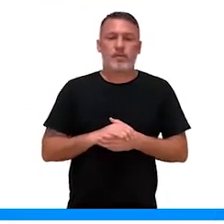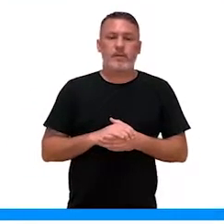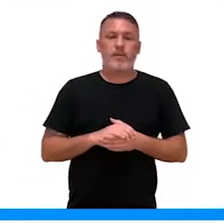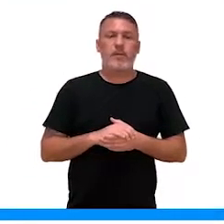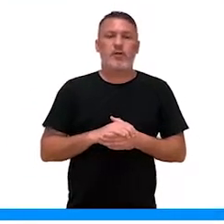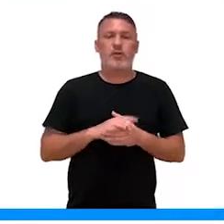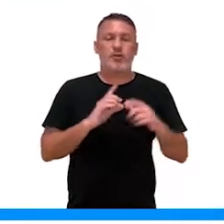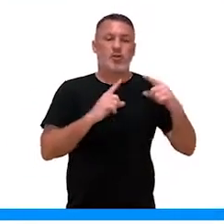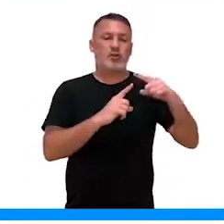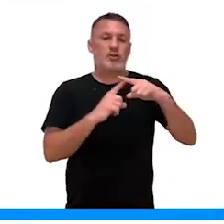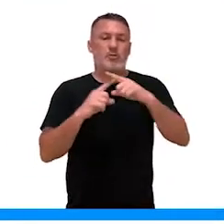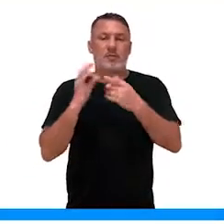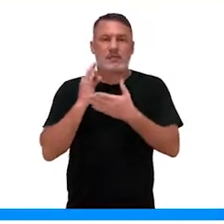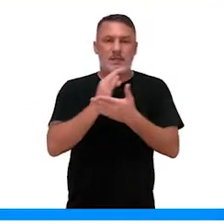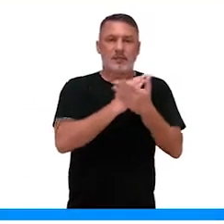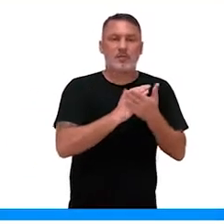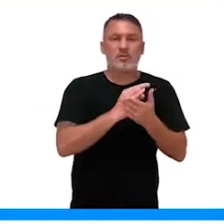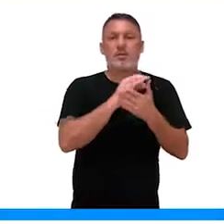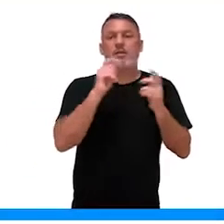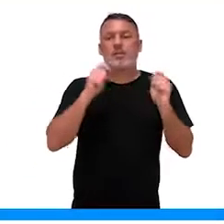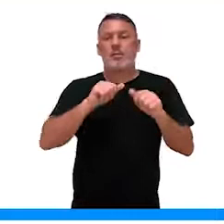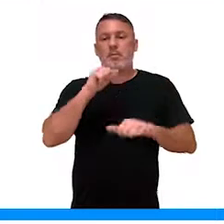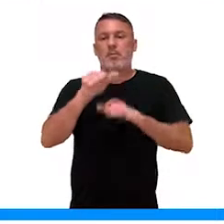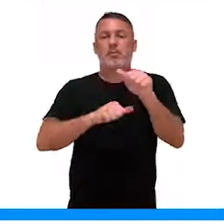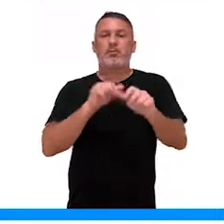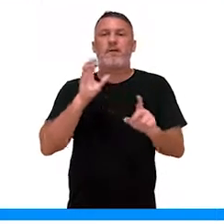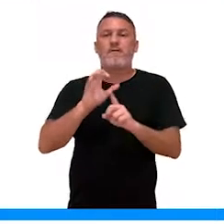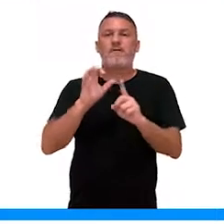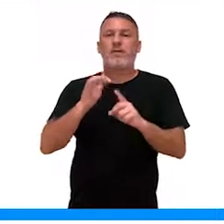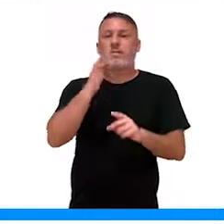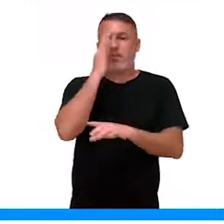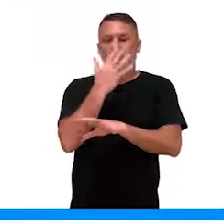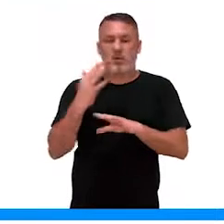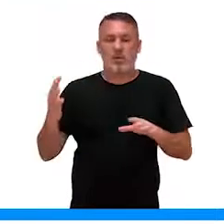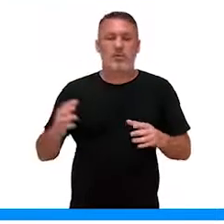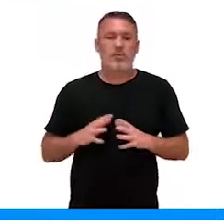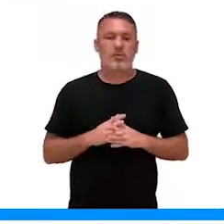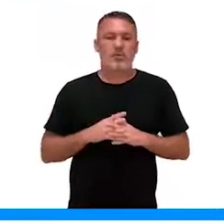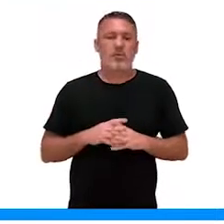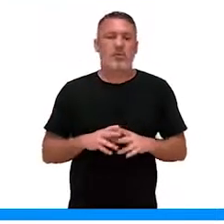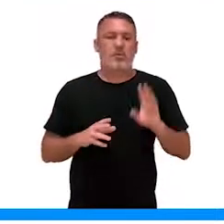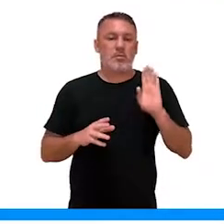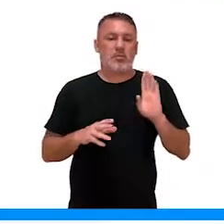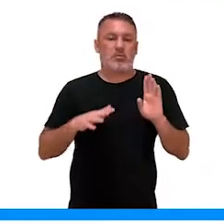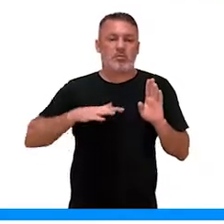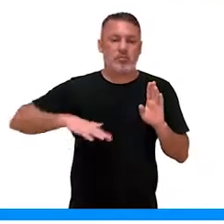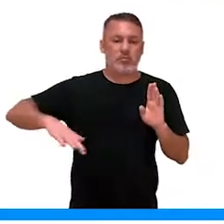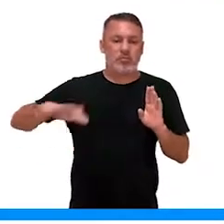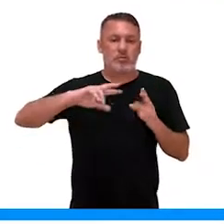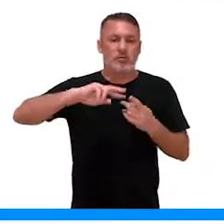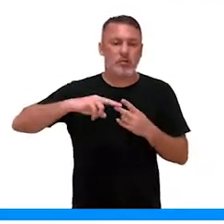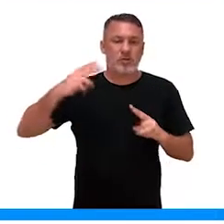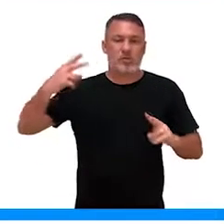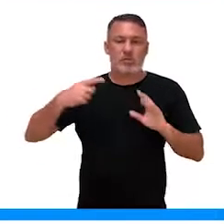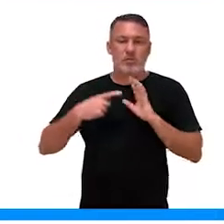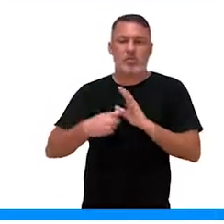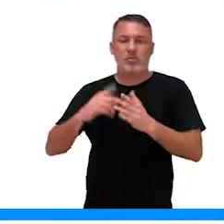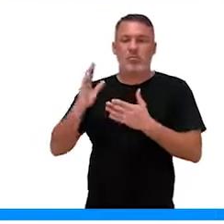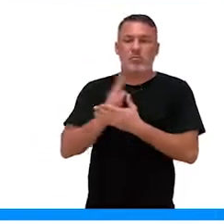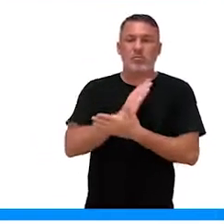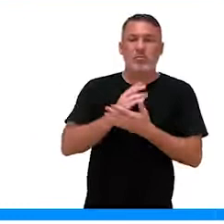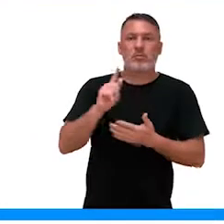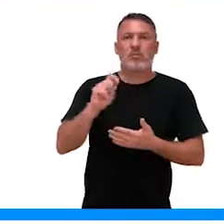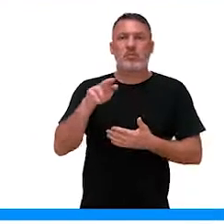das nossas células pode mudar por influência do meio ambiente. Letra B, a dominância genética determina a expressão de